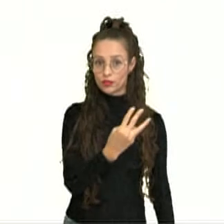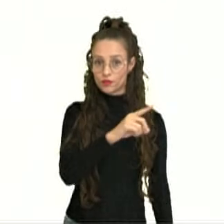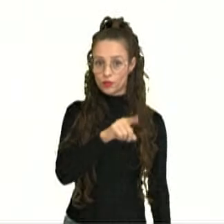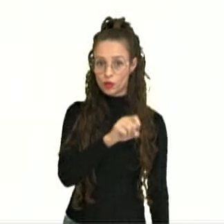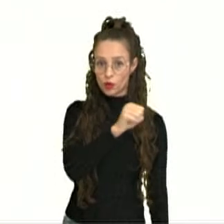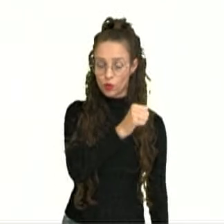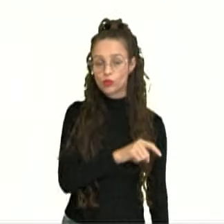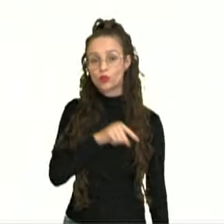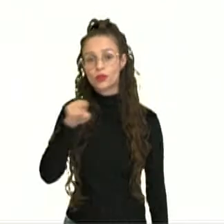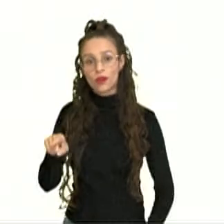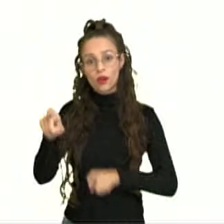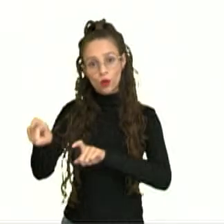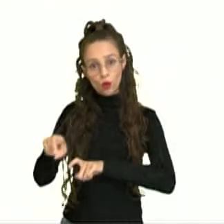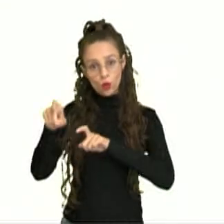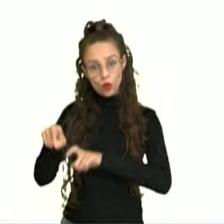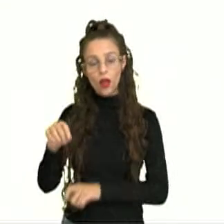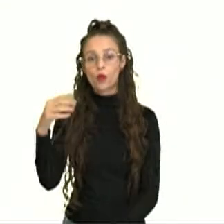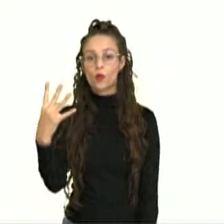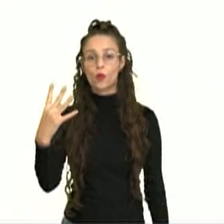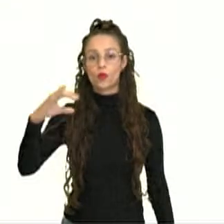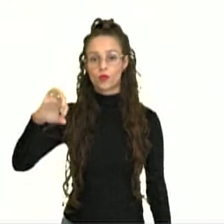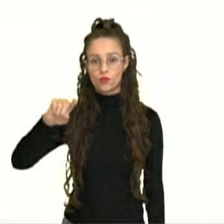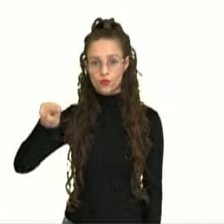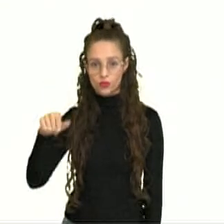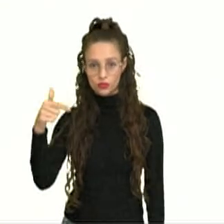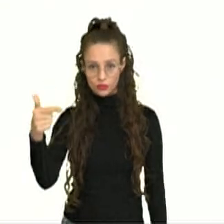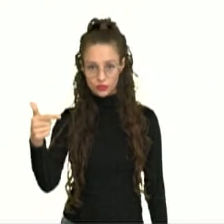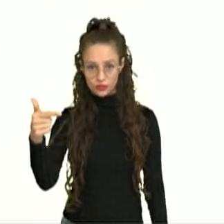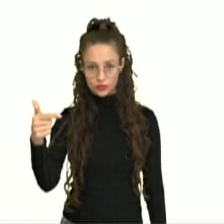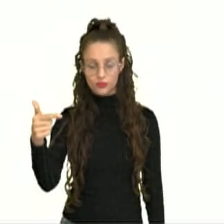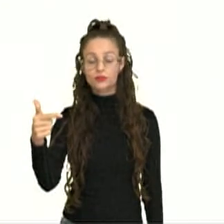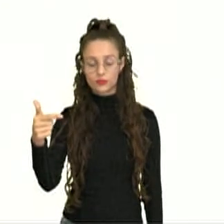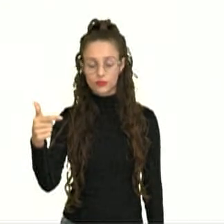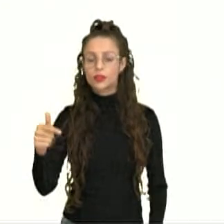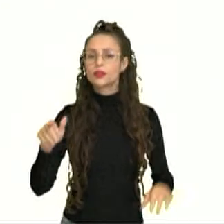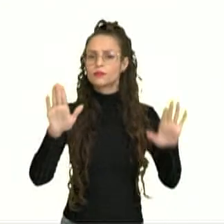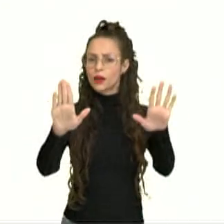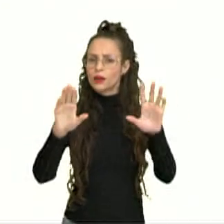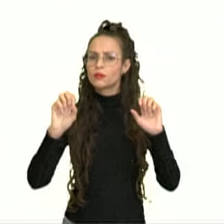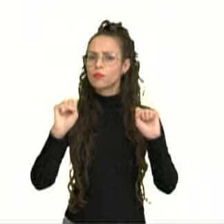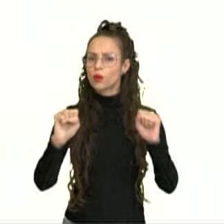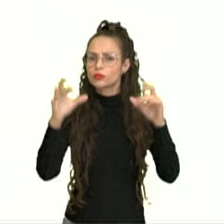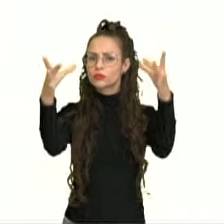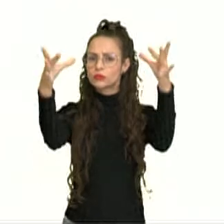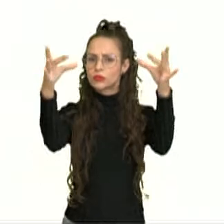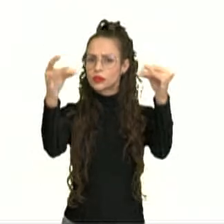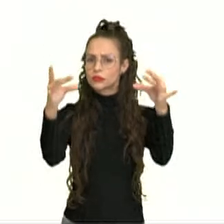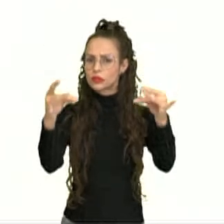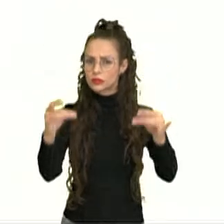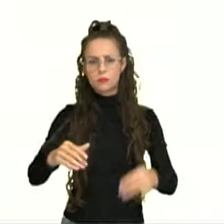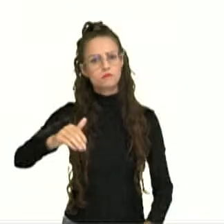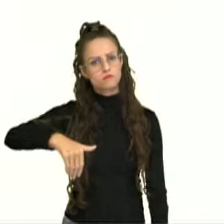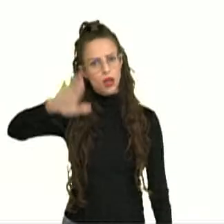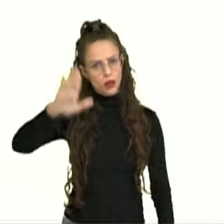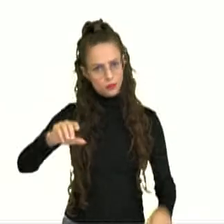83,8 e a região rural 49,2. Mas eu posso detalhar isso ainda mais, eu